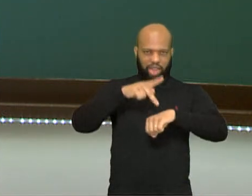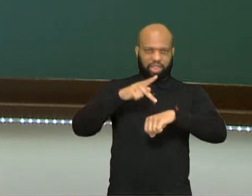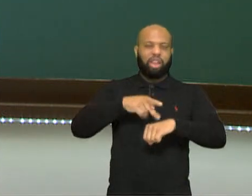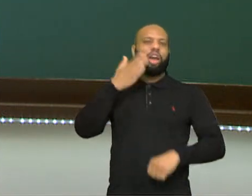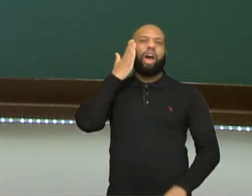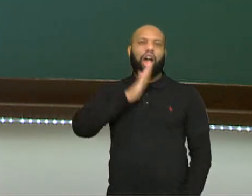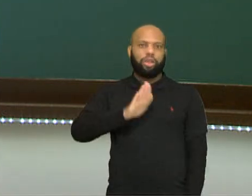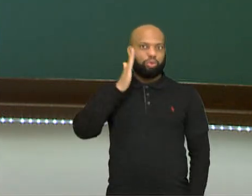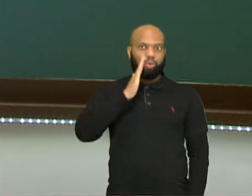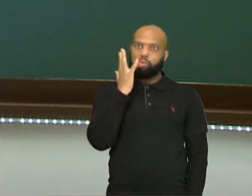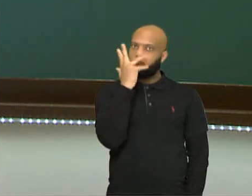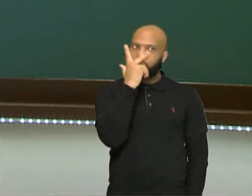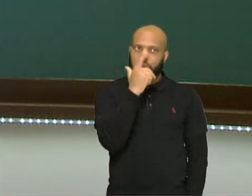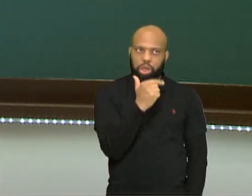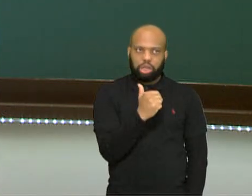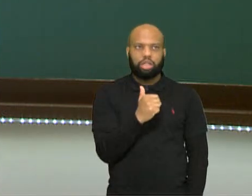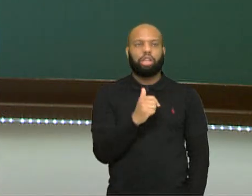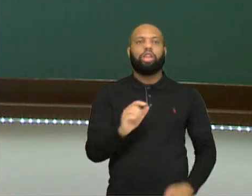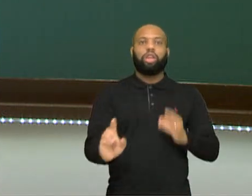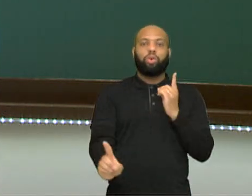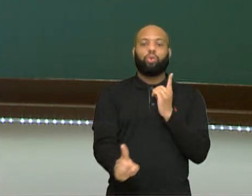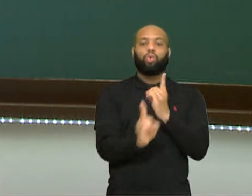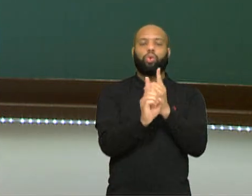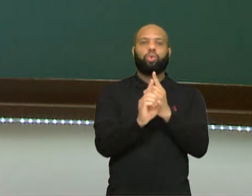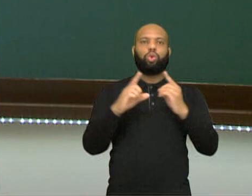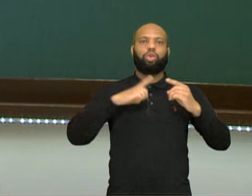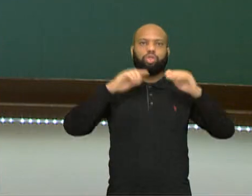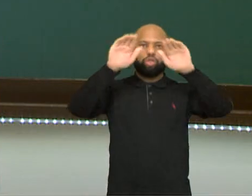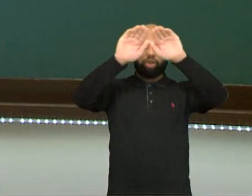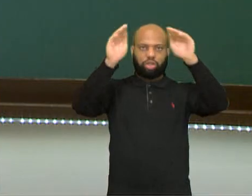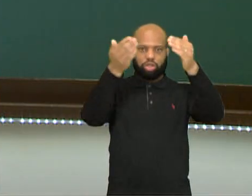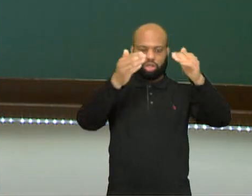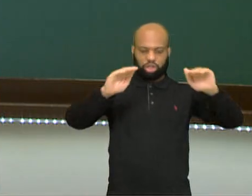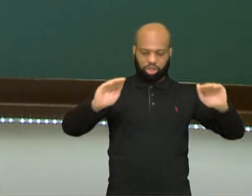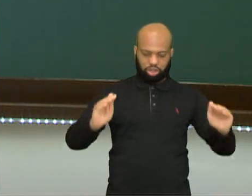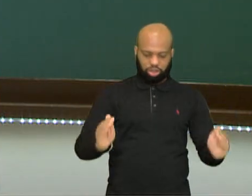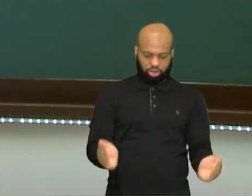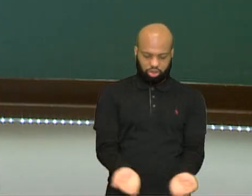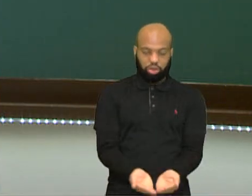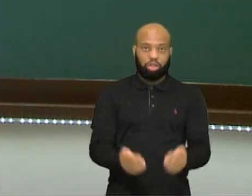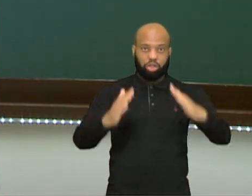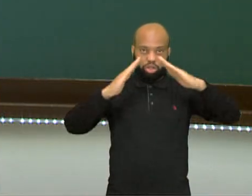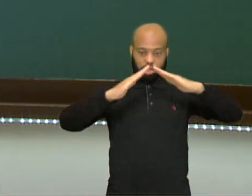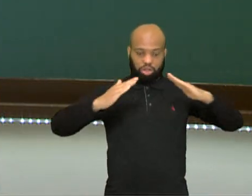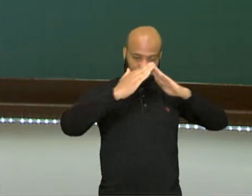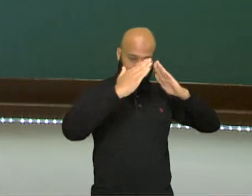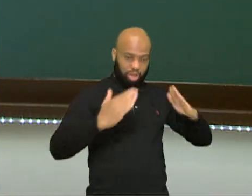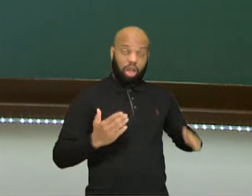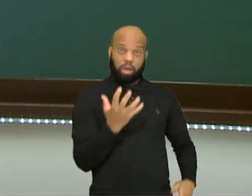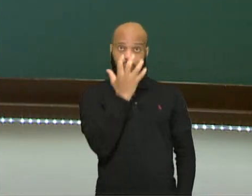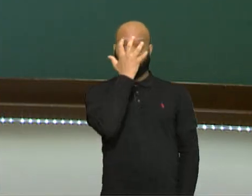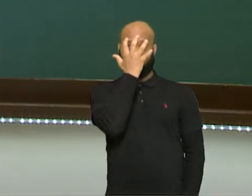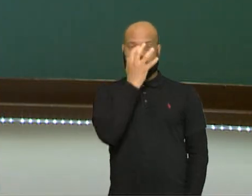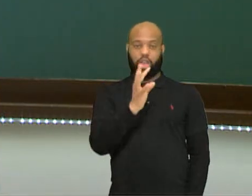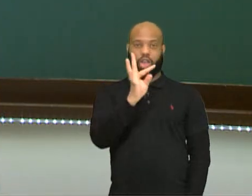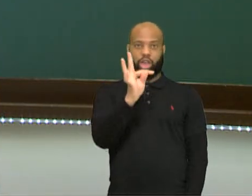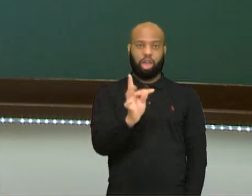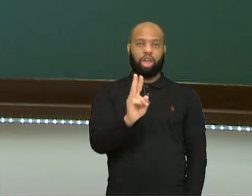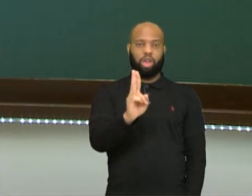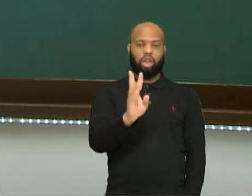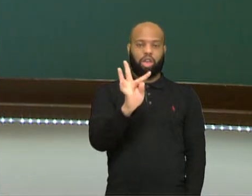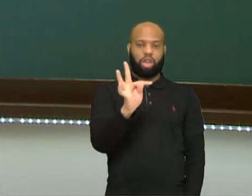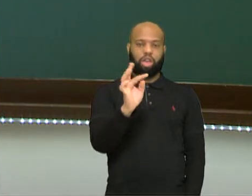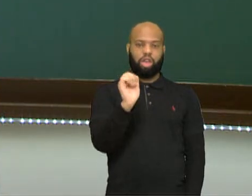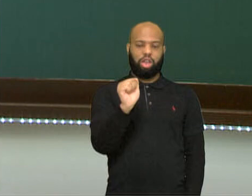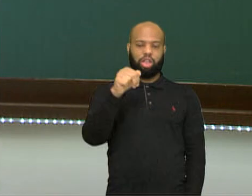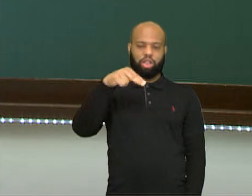requisitada por sua beleza, foi encontrada nas tumbas dos faraós e está presente na máscara mortuária do Tutancâmon, né, que a